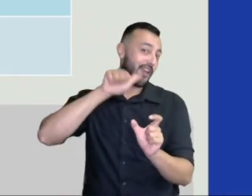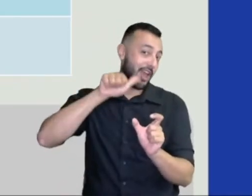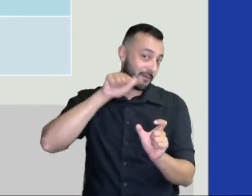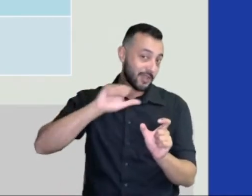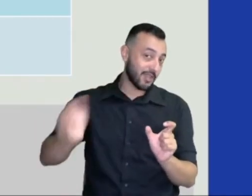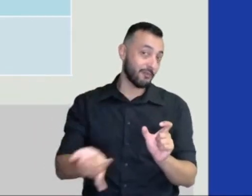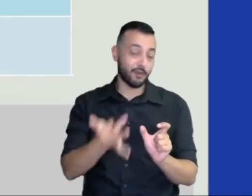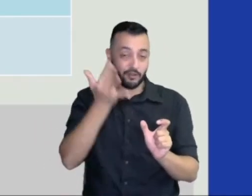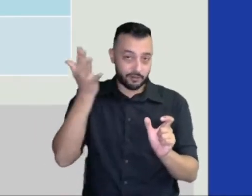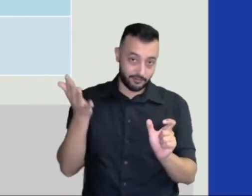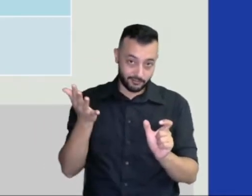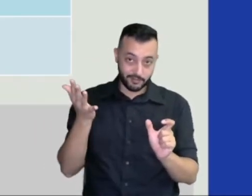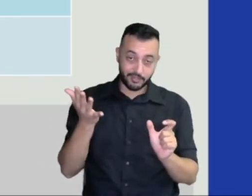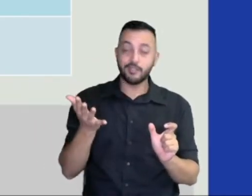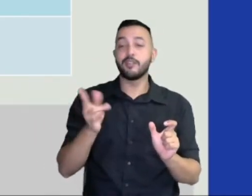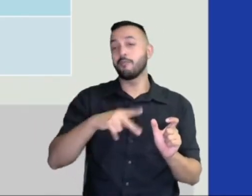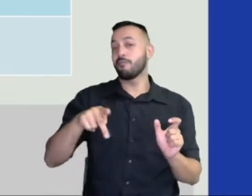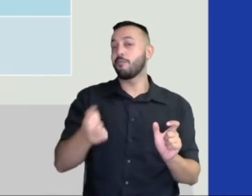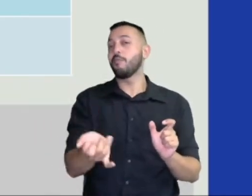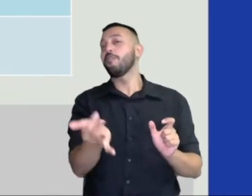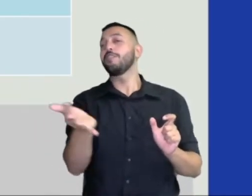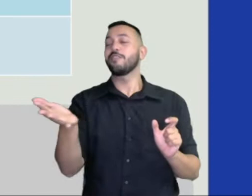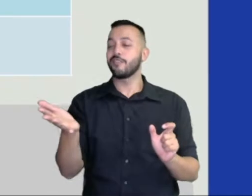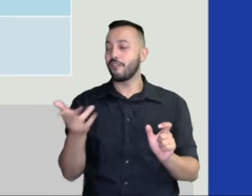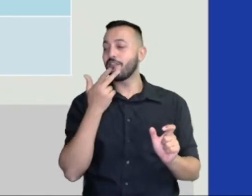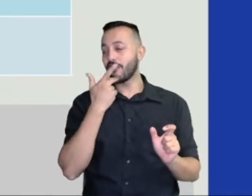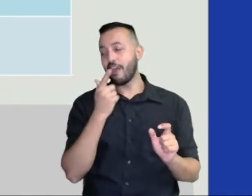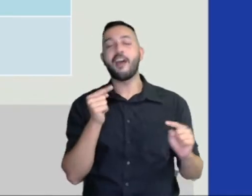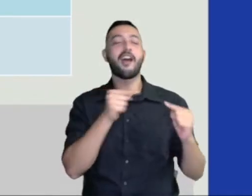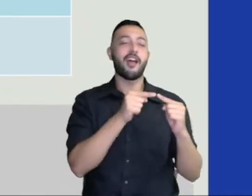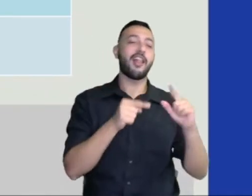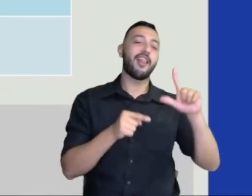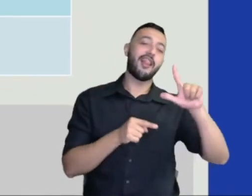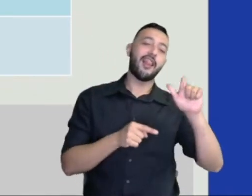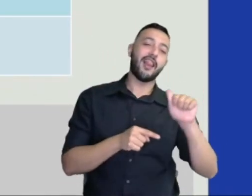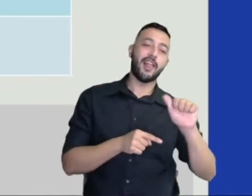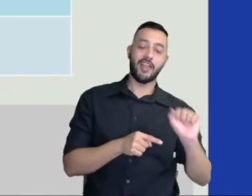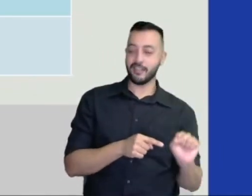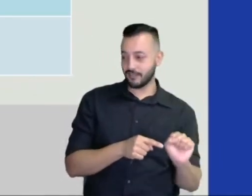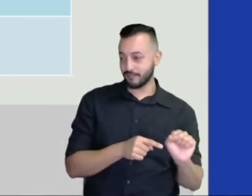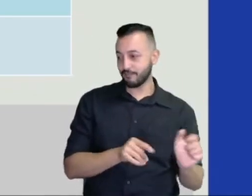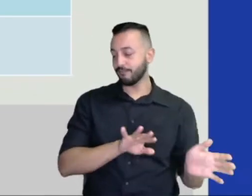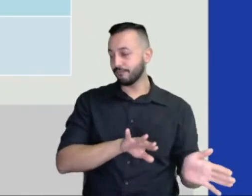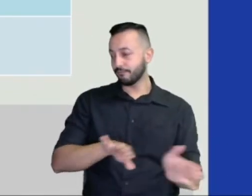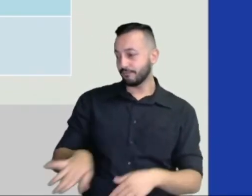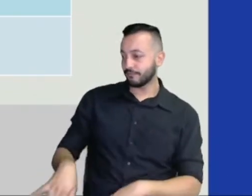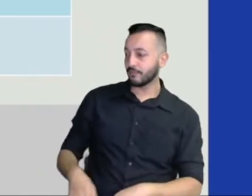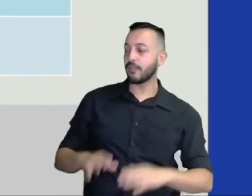no plural. Então, a gente usa las. Los